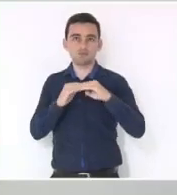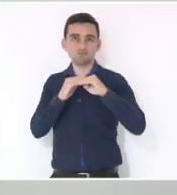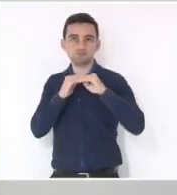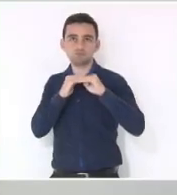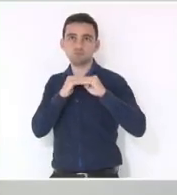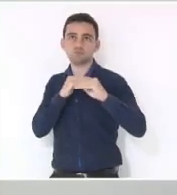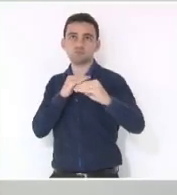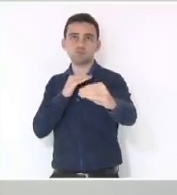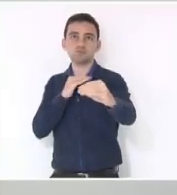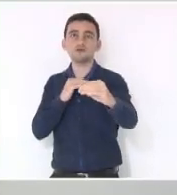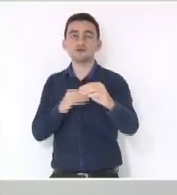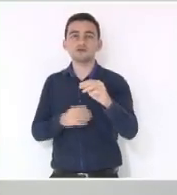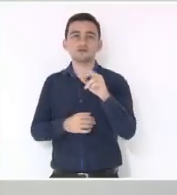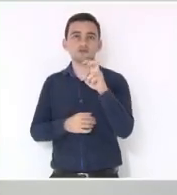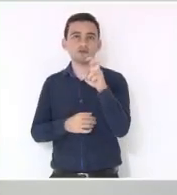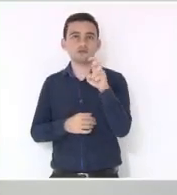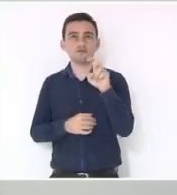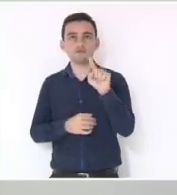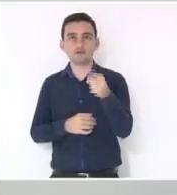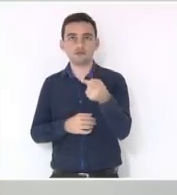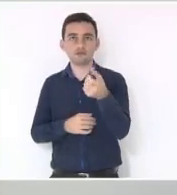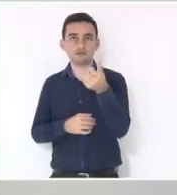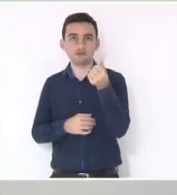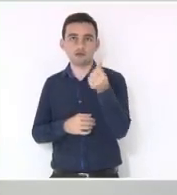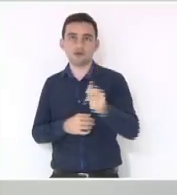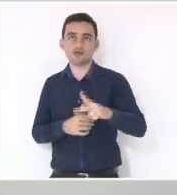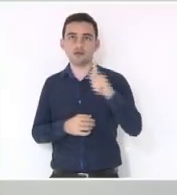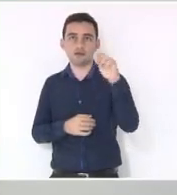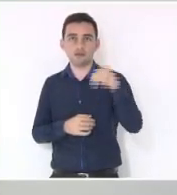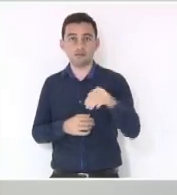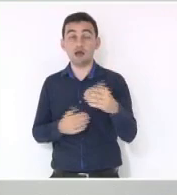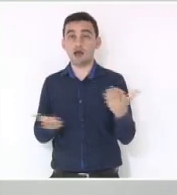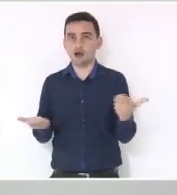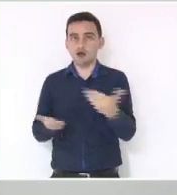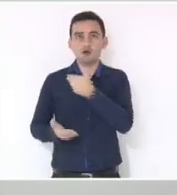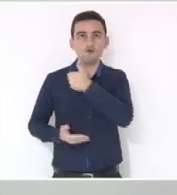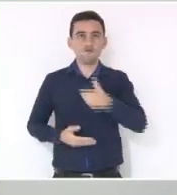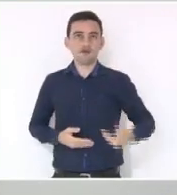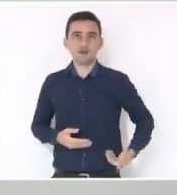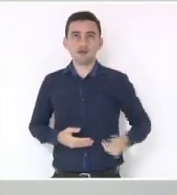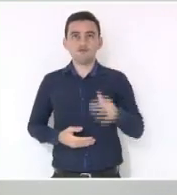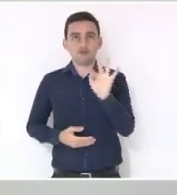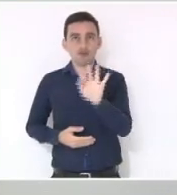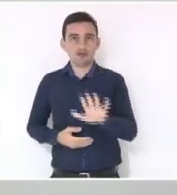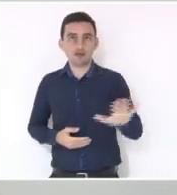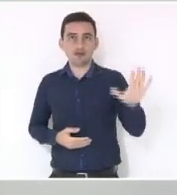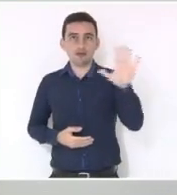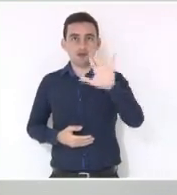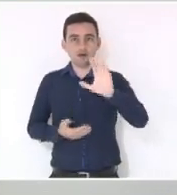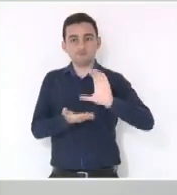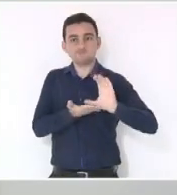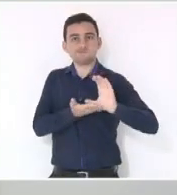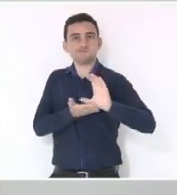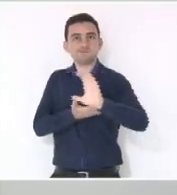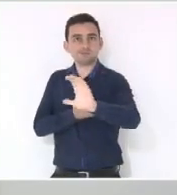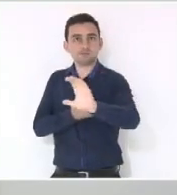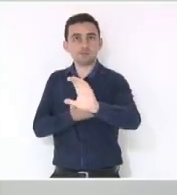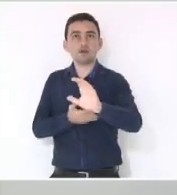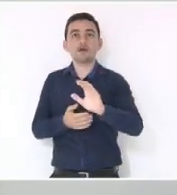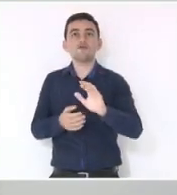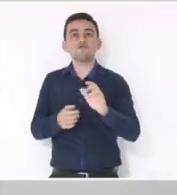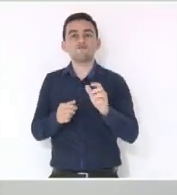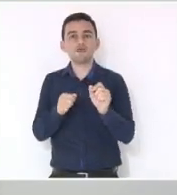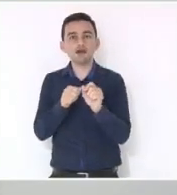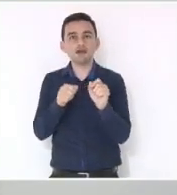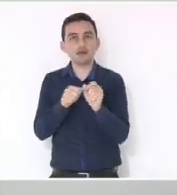que o governo federal vai investir para fazer mais uma pista em cada